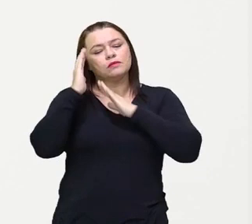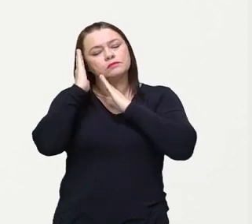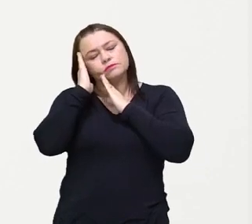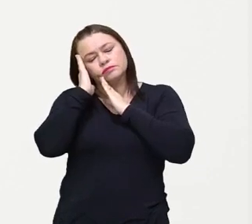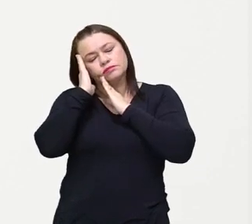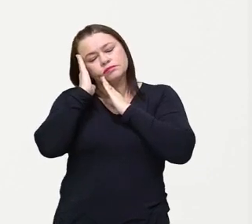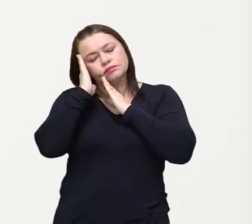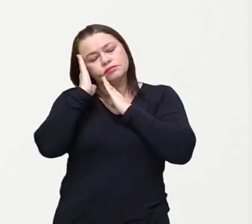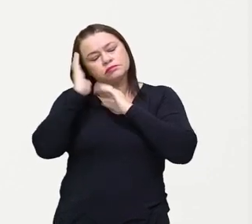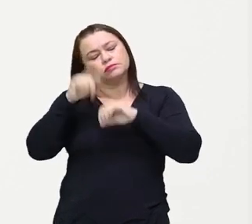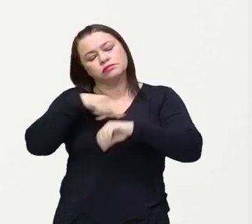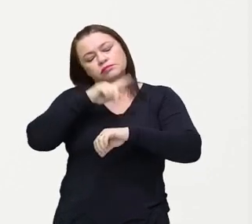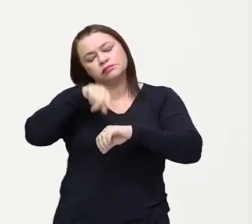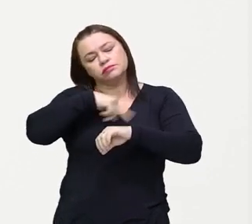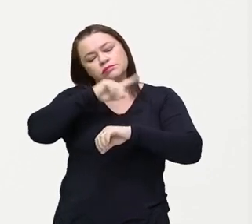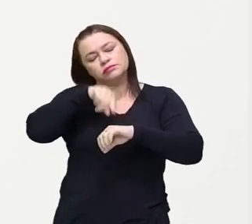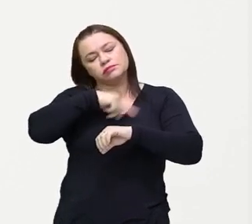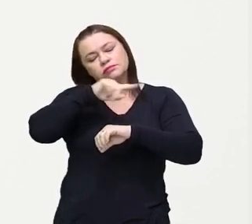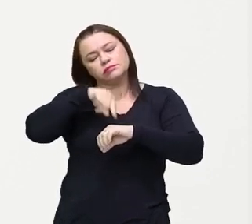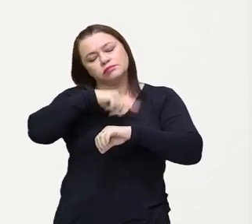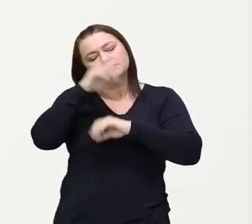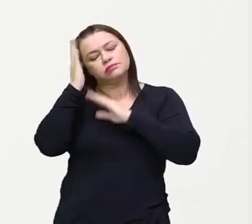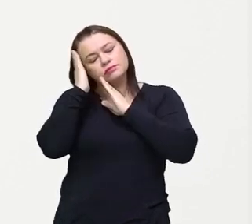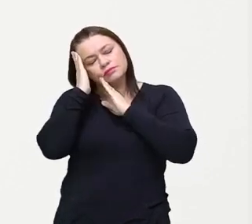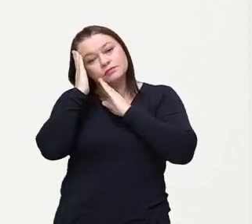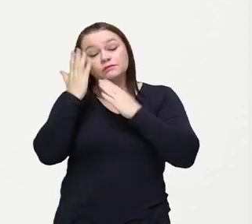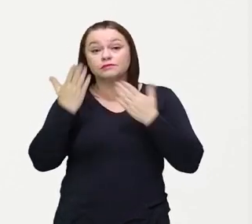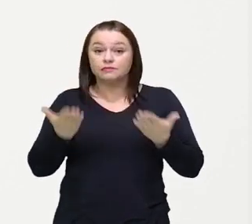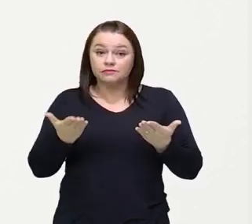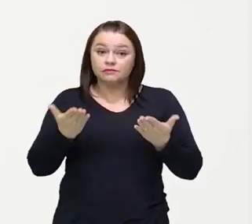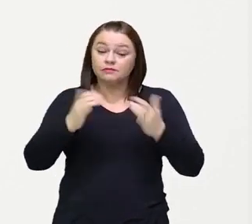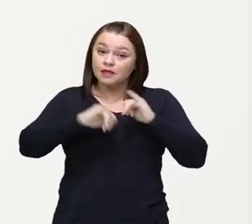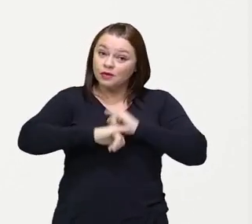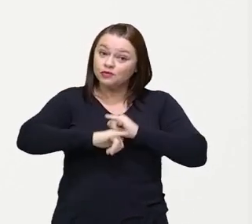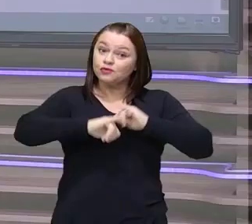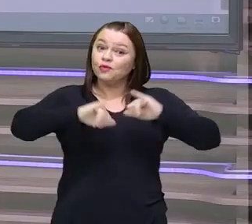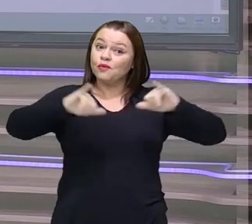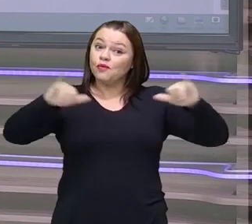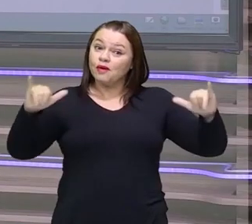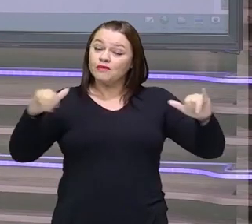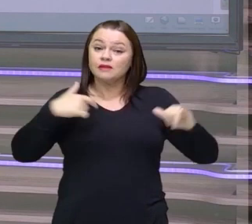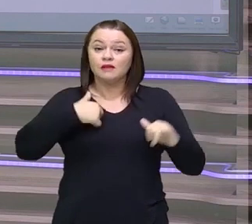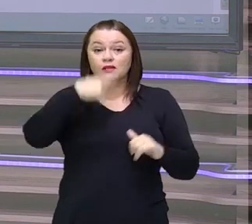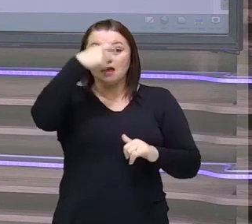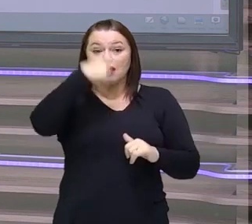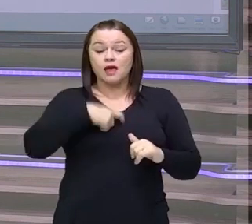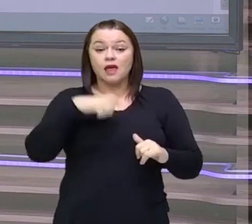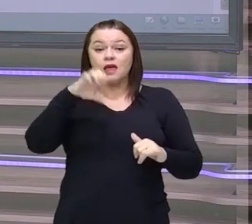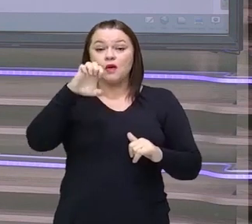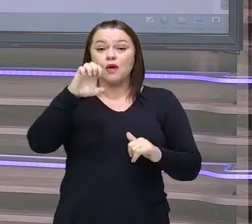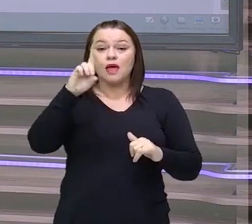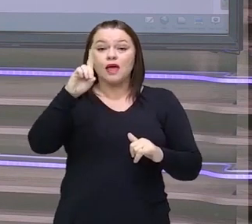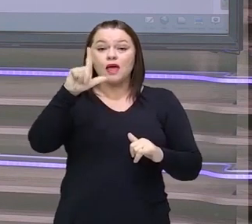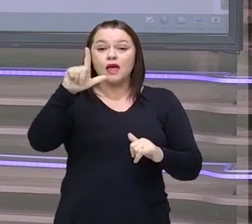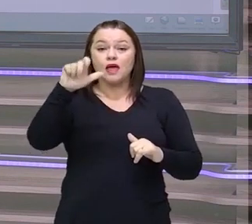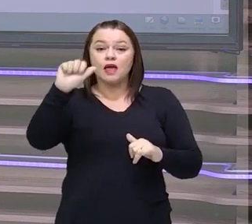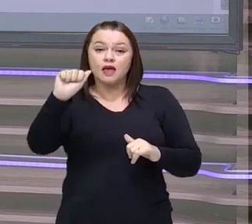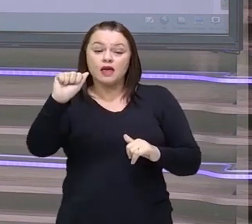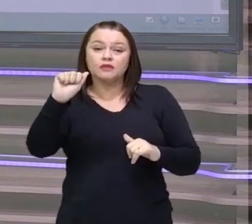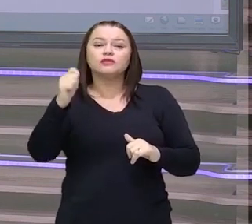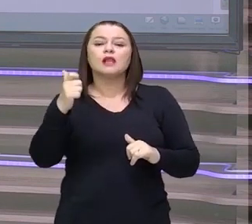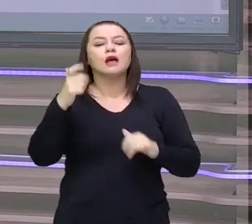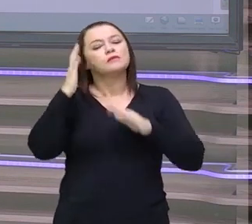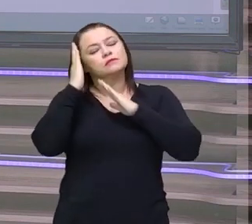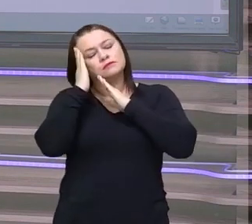dormi muito. Eu estou passando uma informação. Eu, Edila, dormi muito. Eu, Maria, eu,